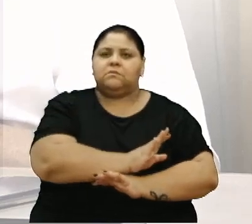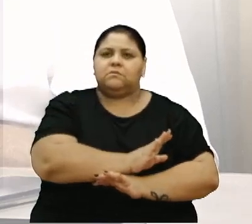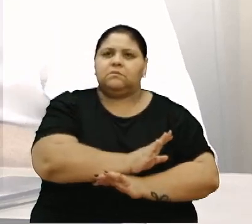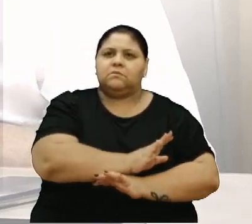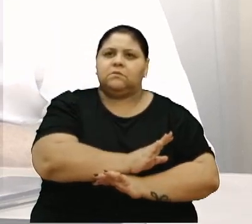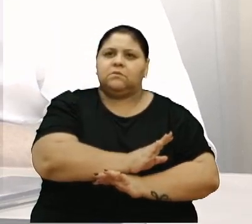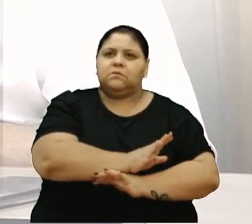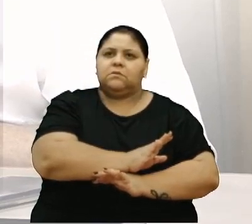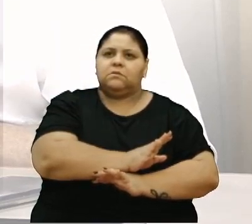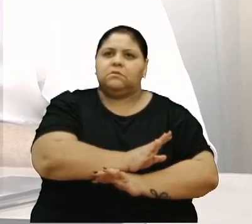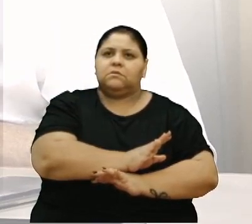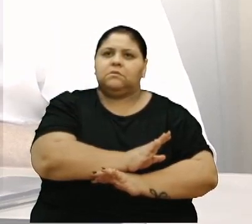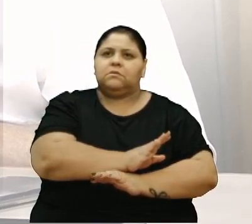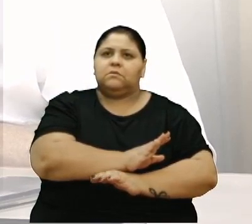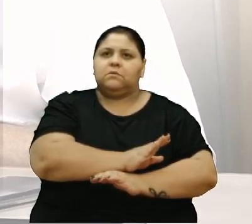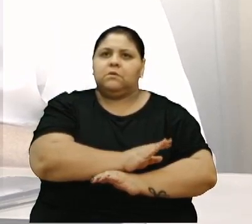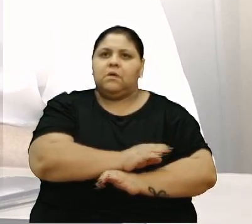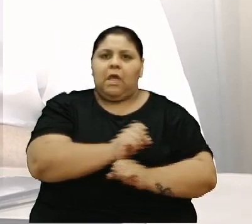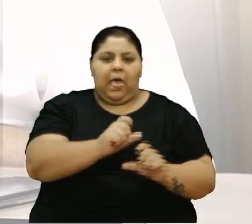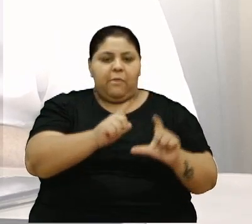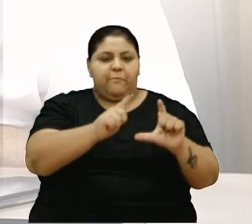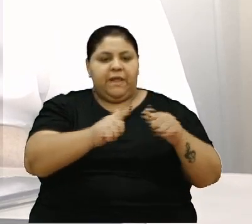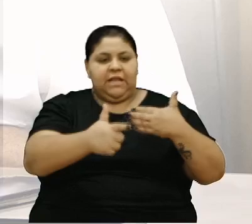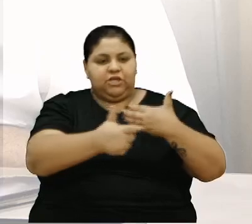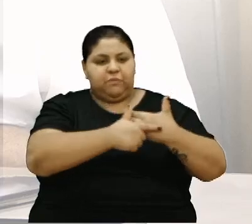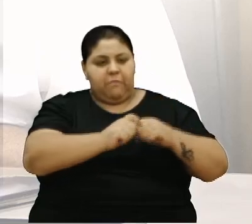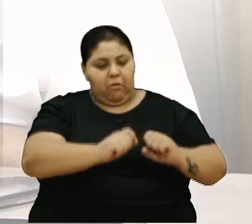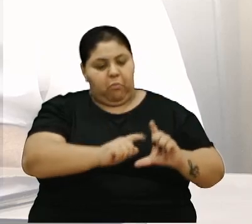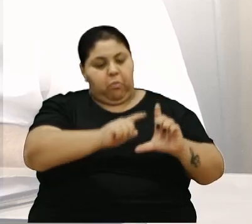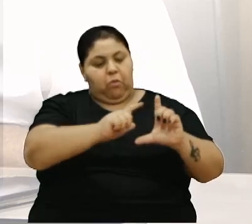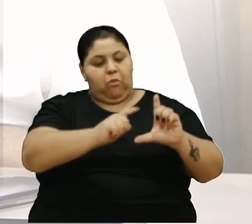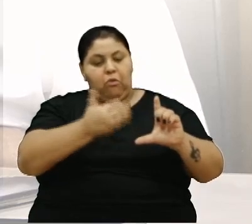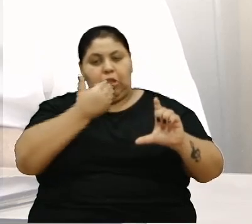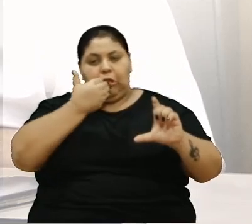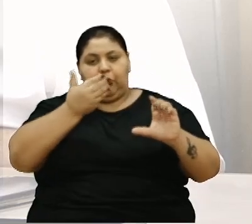na última da última pilha. Que bom que vai ser feito, vereador.